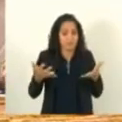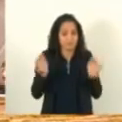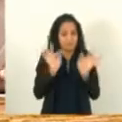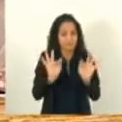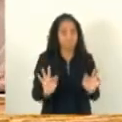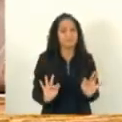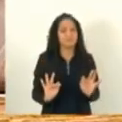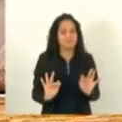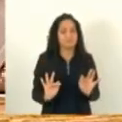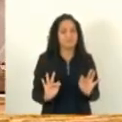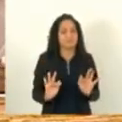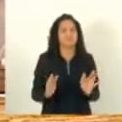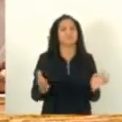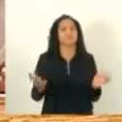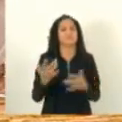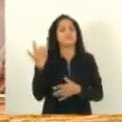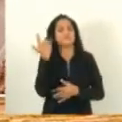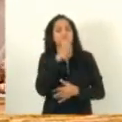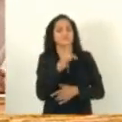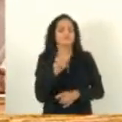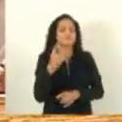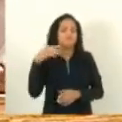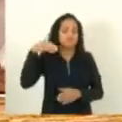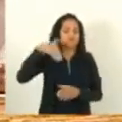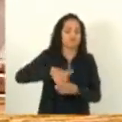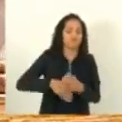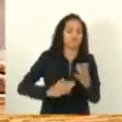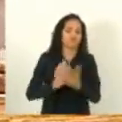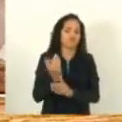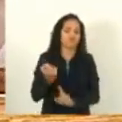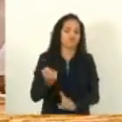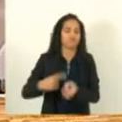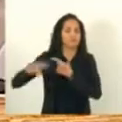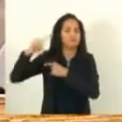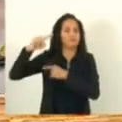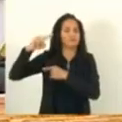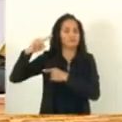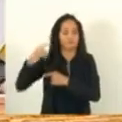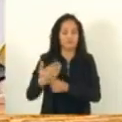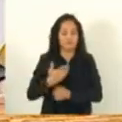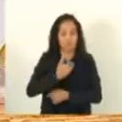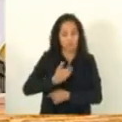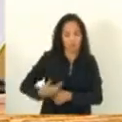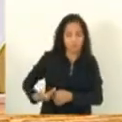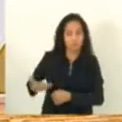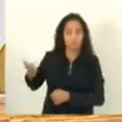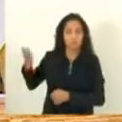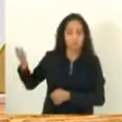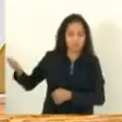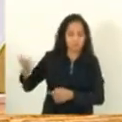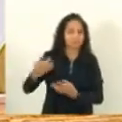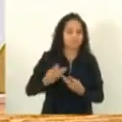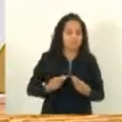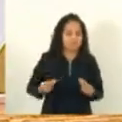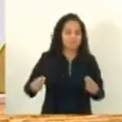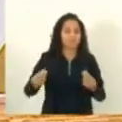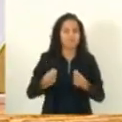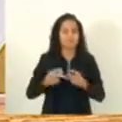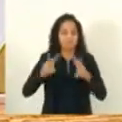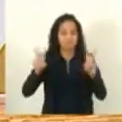finalmente obtivemos este avanço nessa Casa de Leis após o governo se sensibilizar sobre o